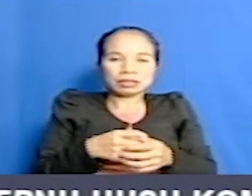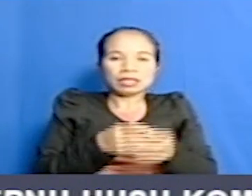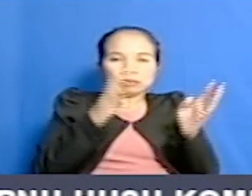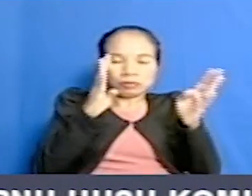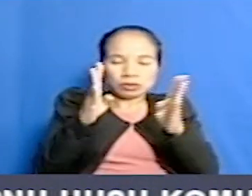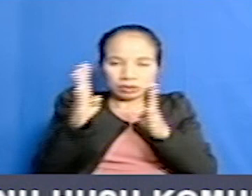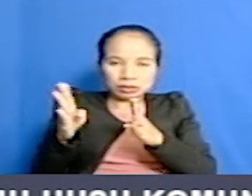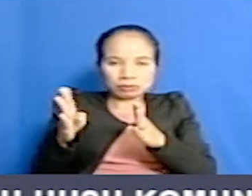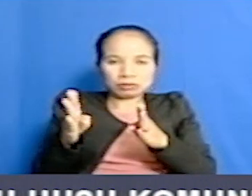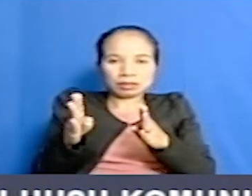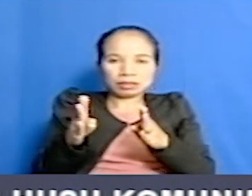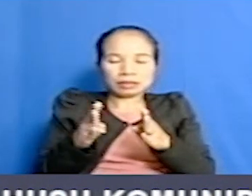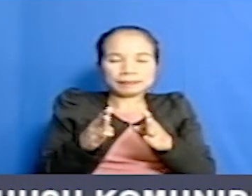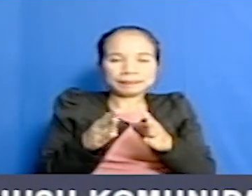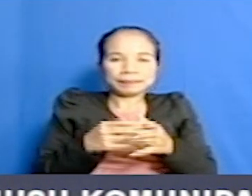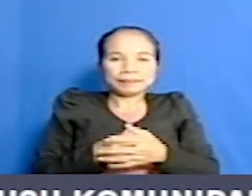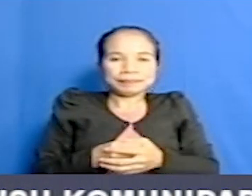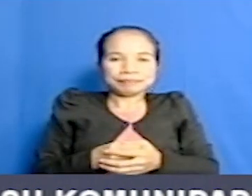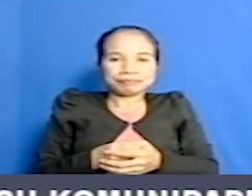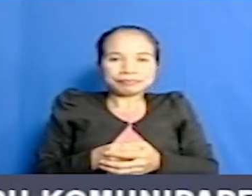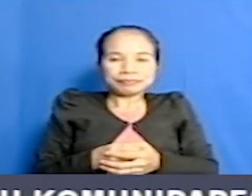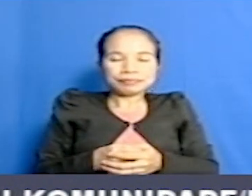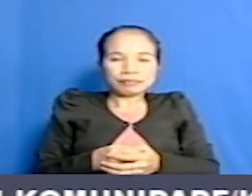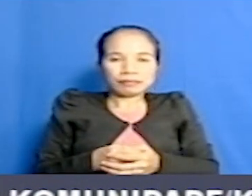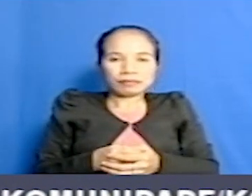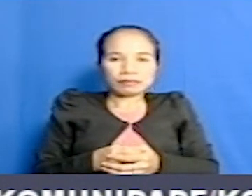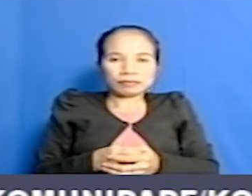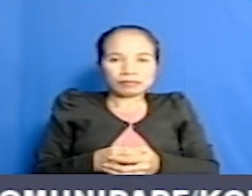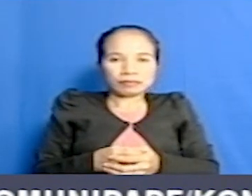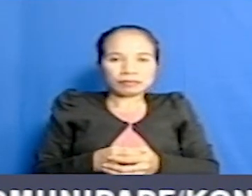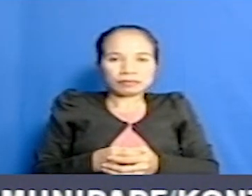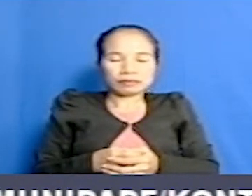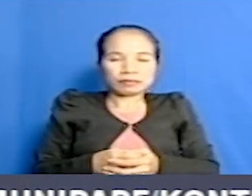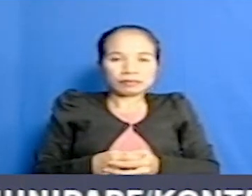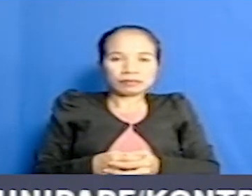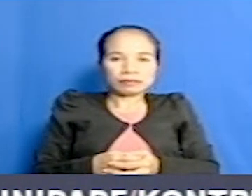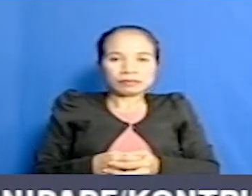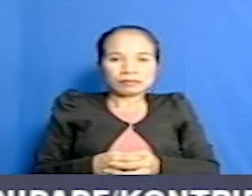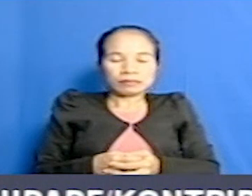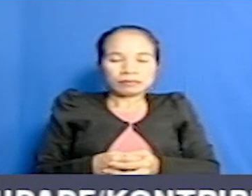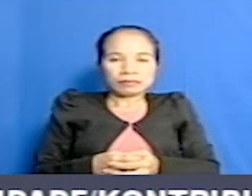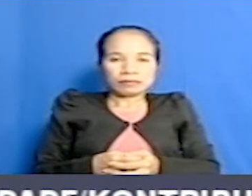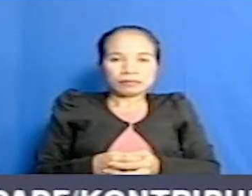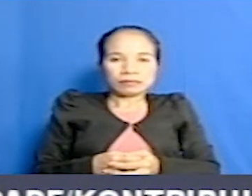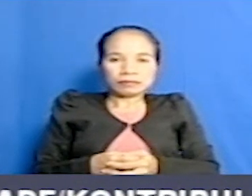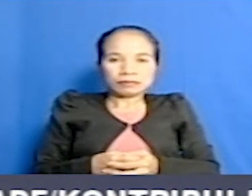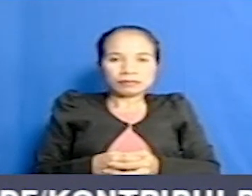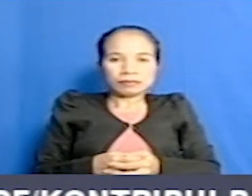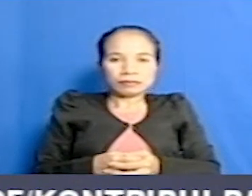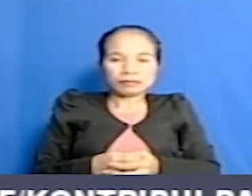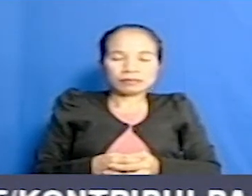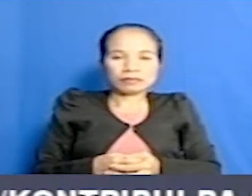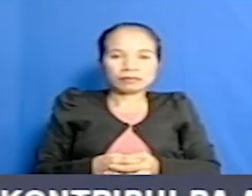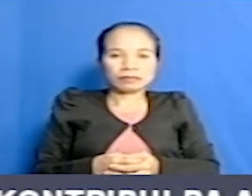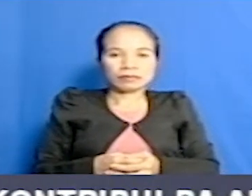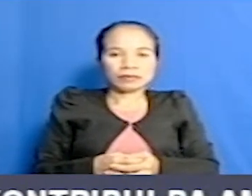né? No fim, tomei agora, minha conselheira, minha né?